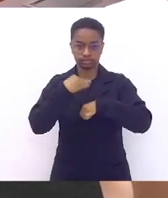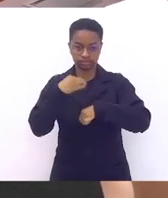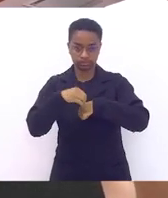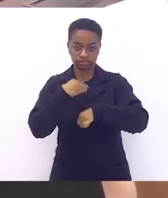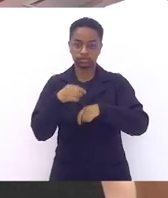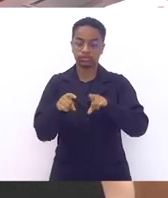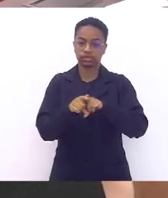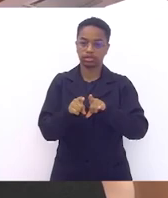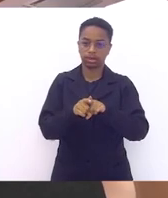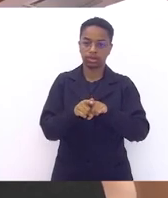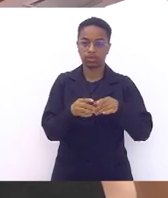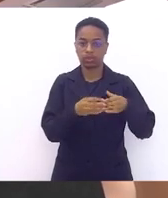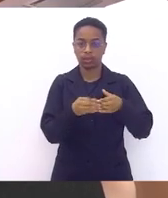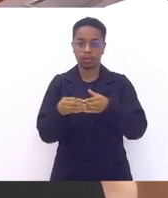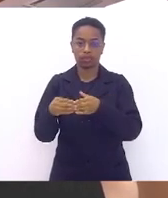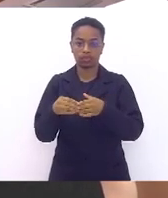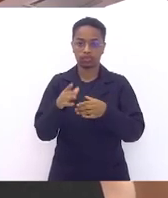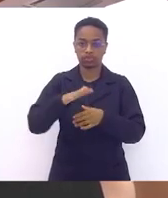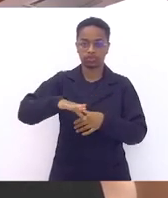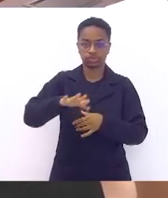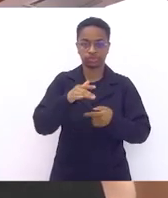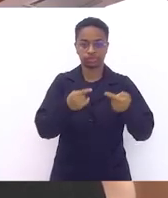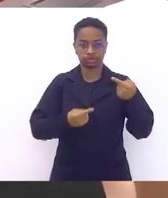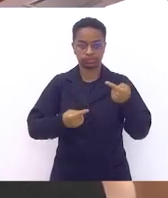conduz nesse tema.